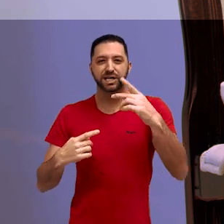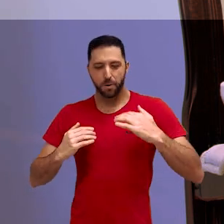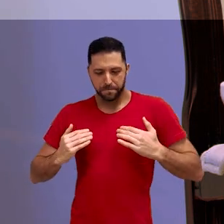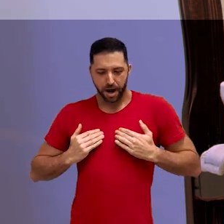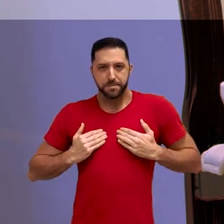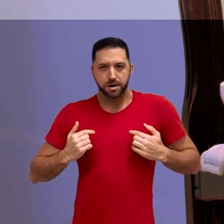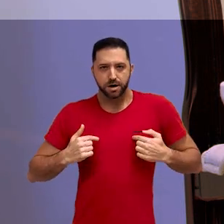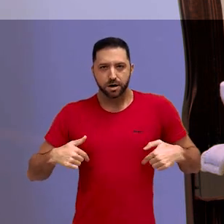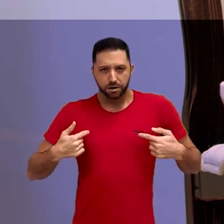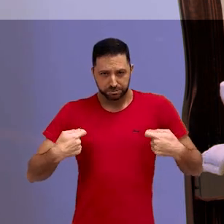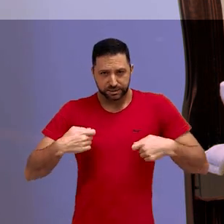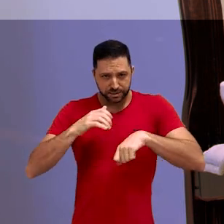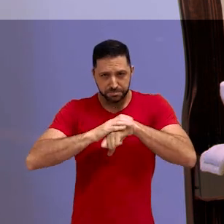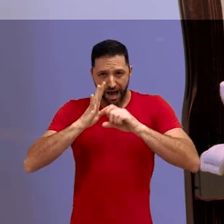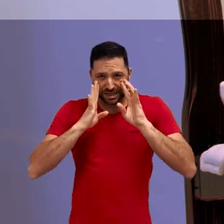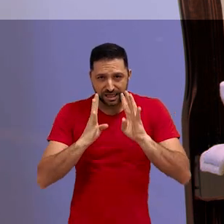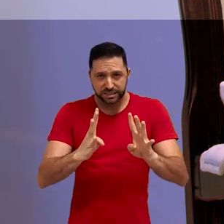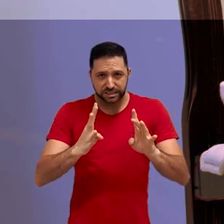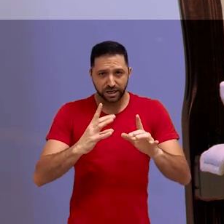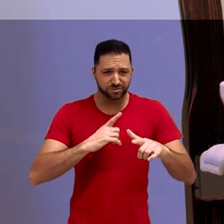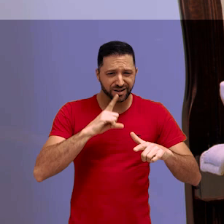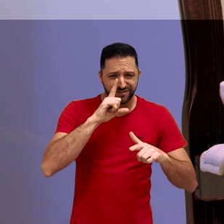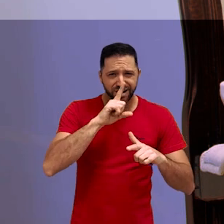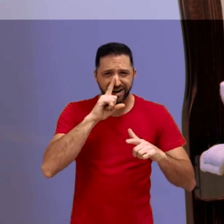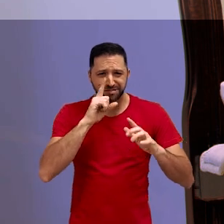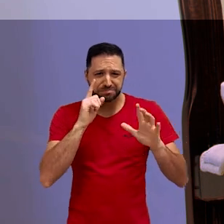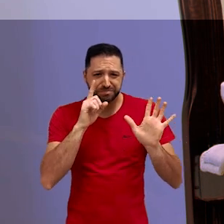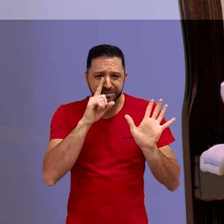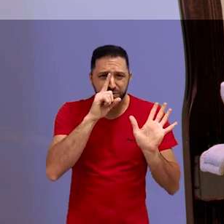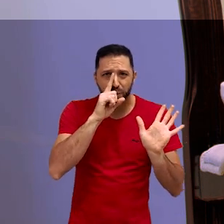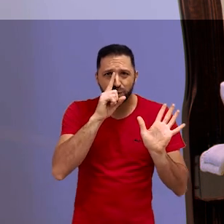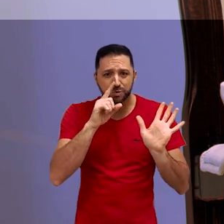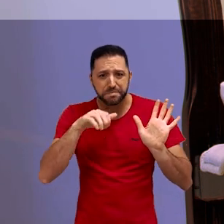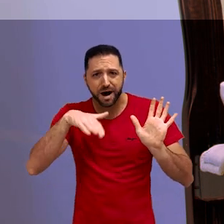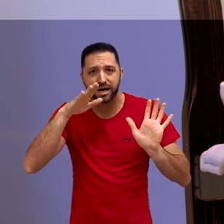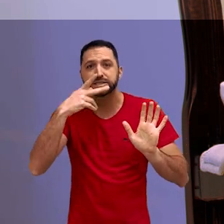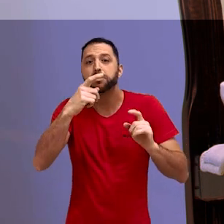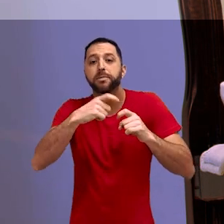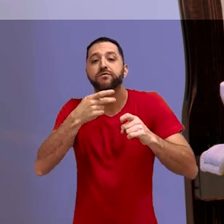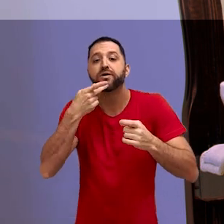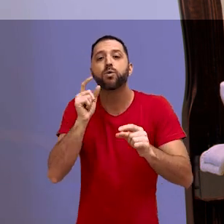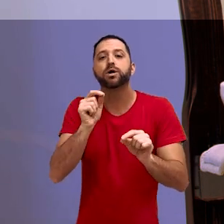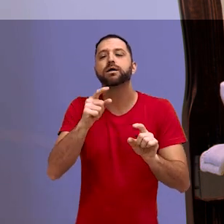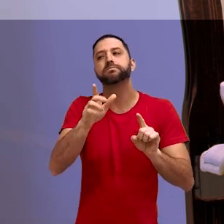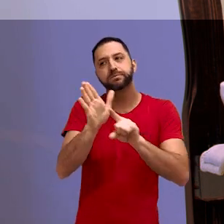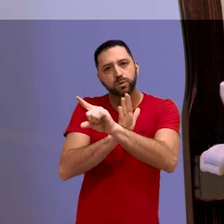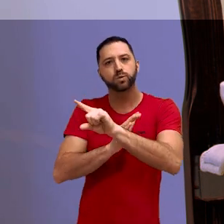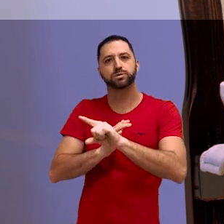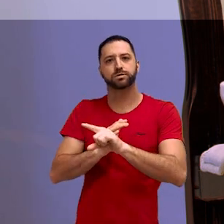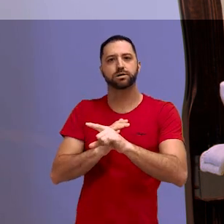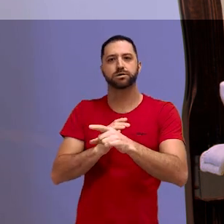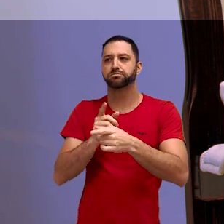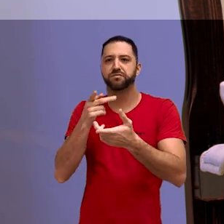A sua mama, ela demanda uma maior atenção? Então, talvez o seu médico diga para você, olha,